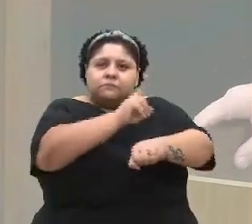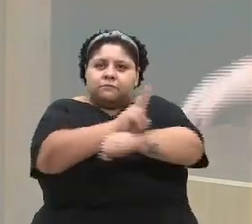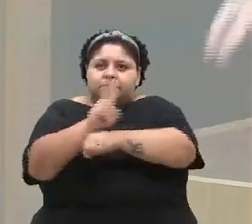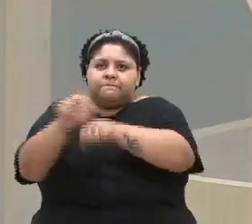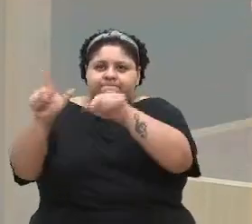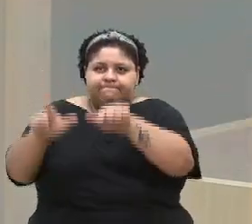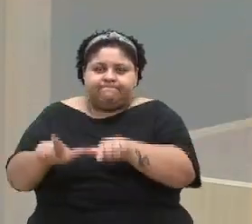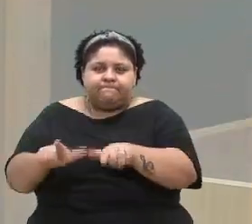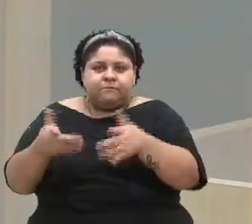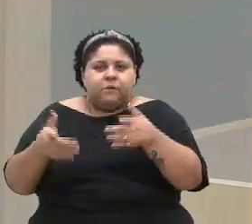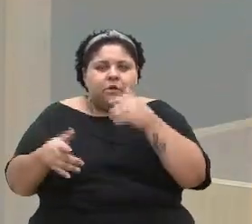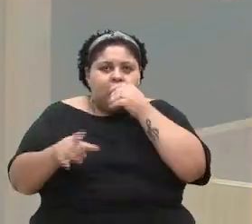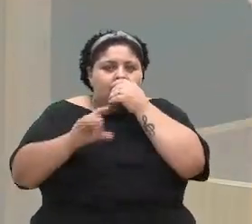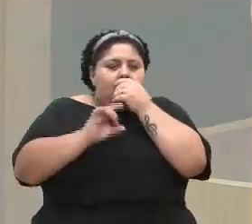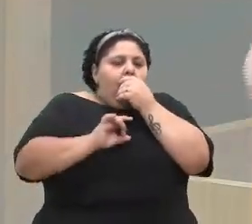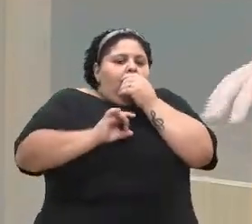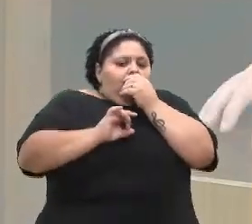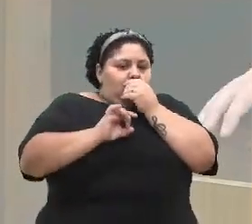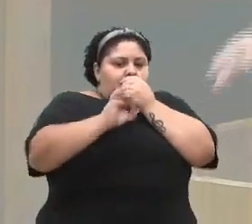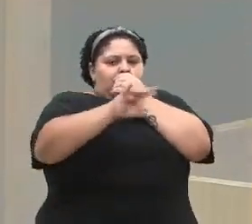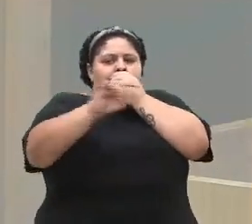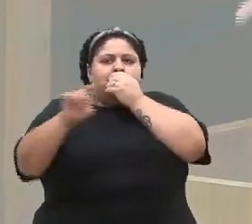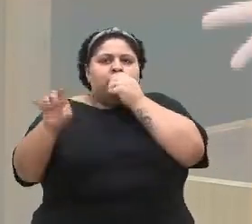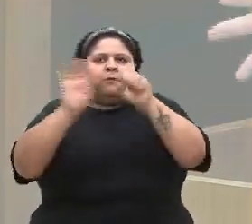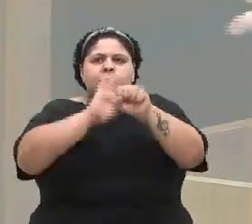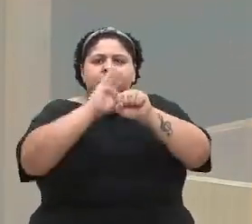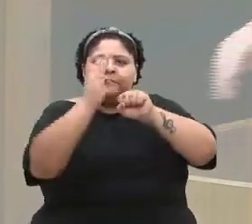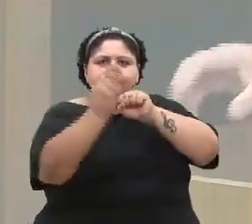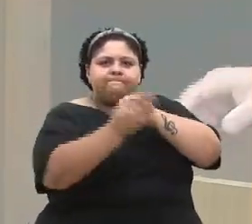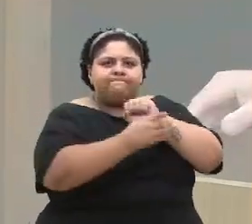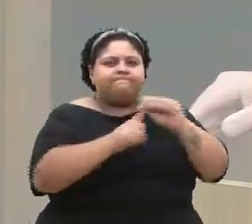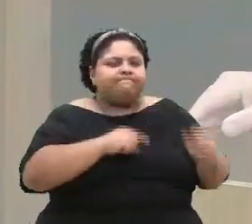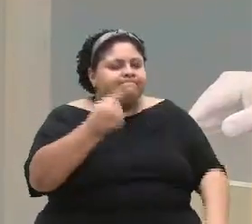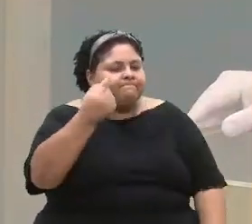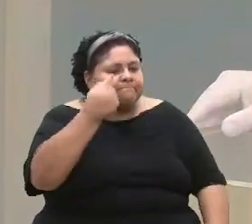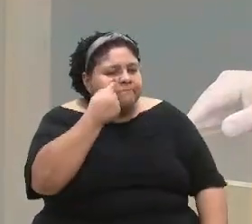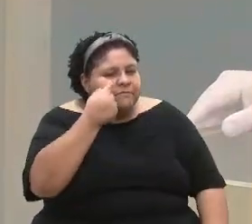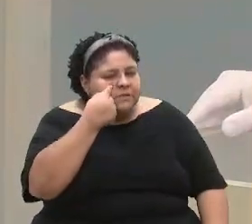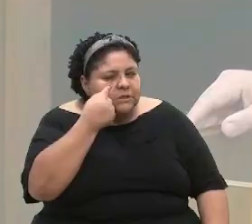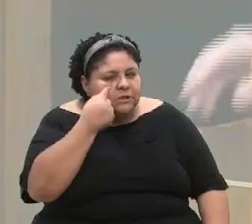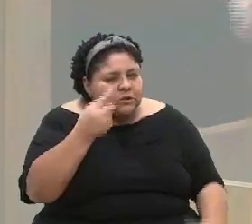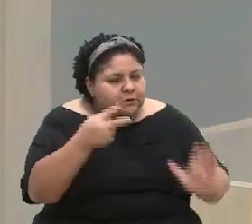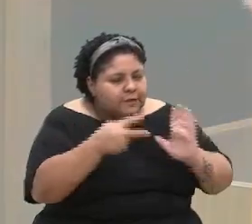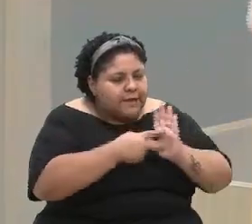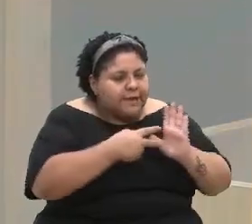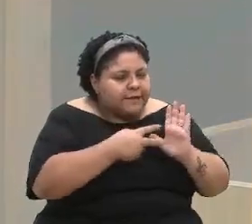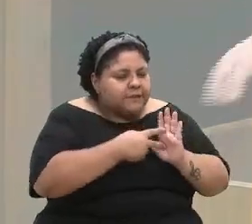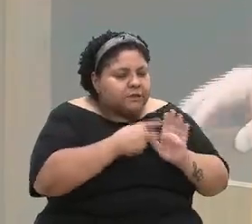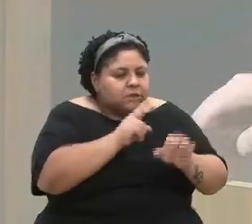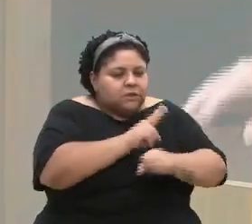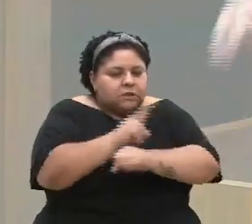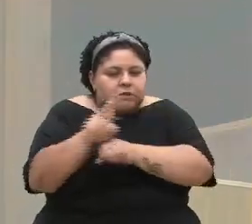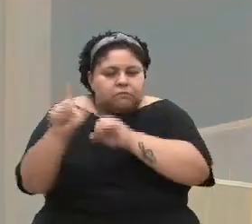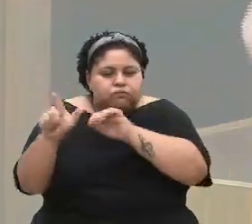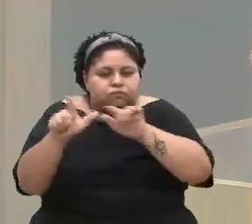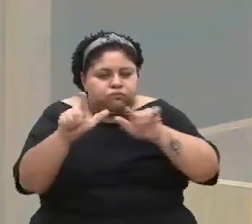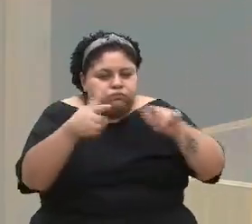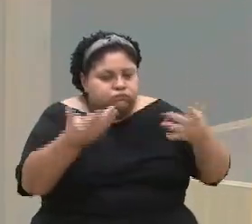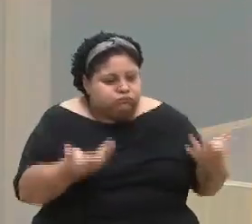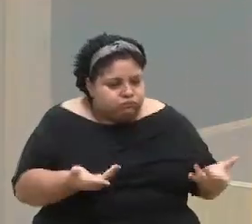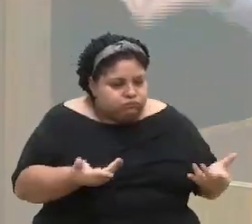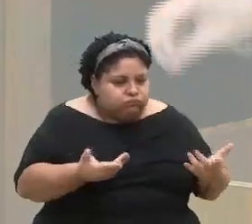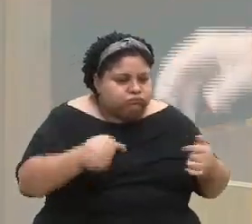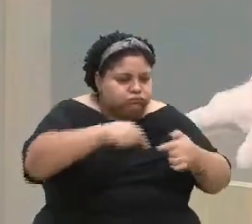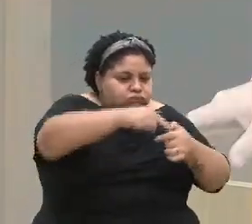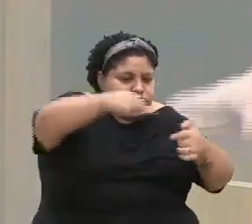área. Se cada um, no seu bairro, ter esse olhar cuidadoso, né, com as suas áreas públicas, com as rótulas,